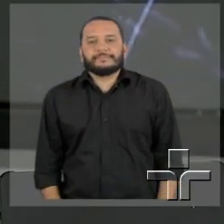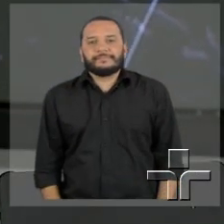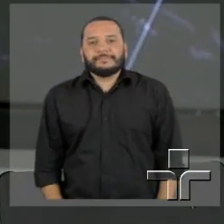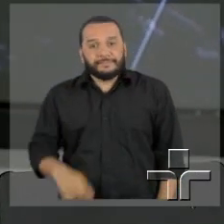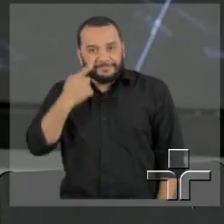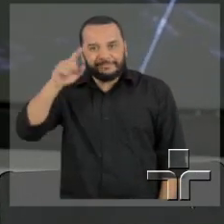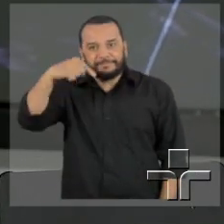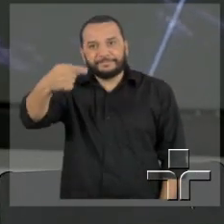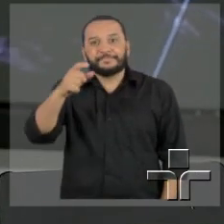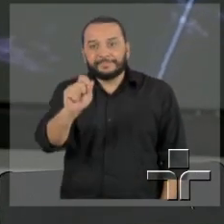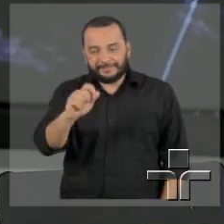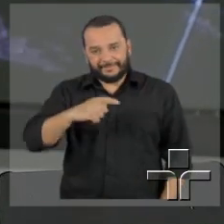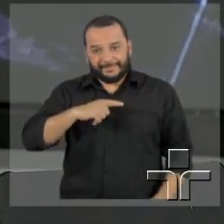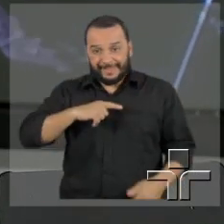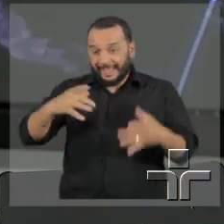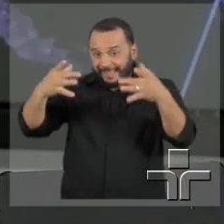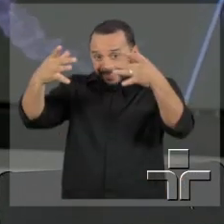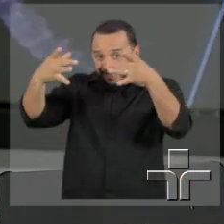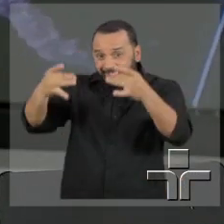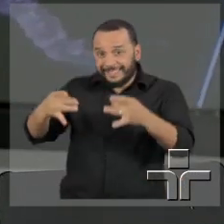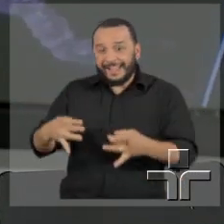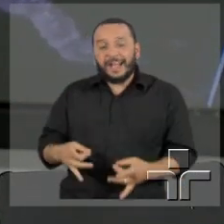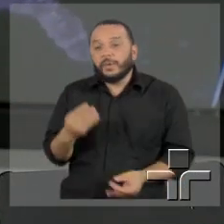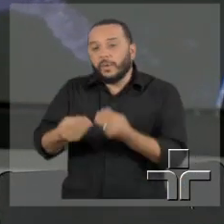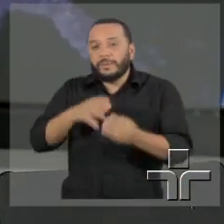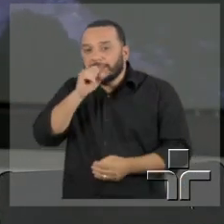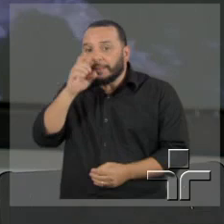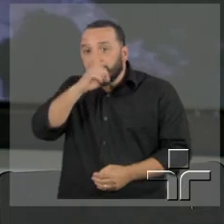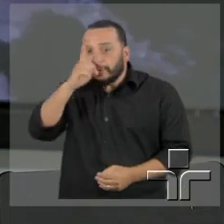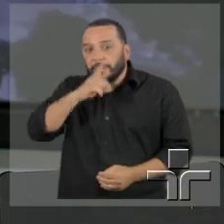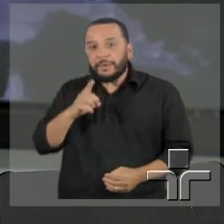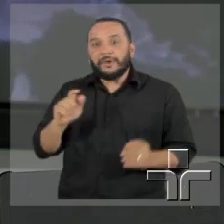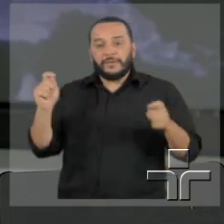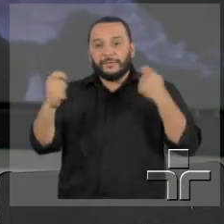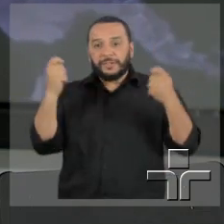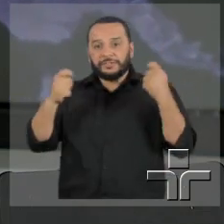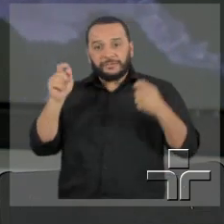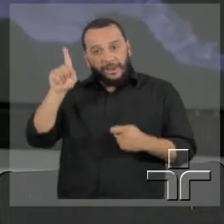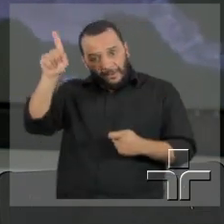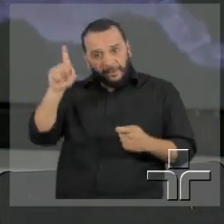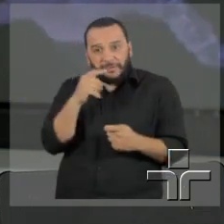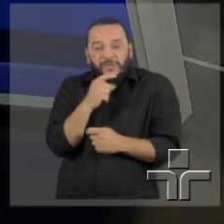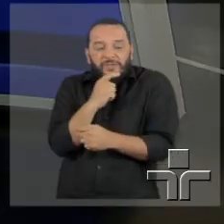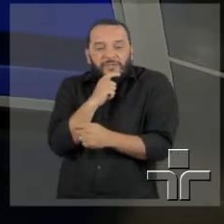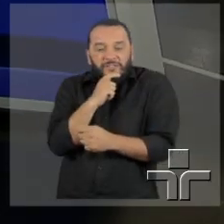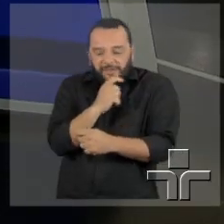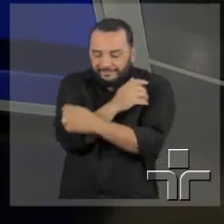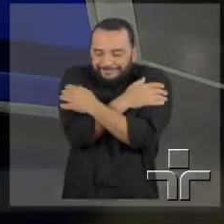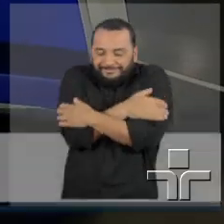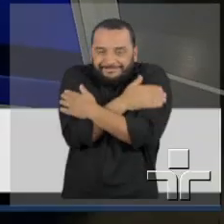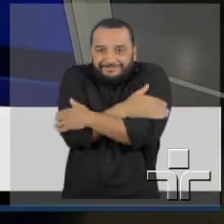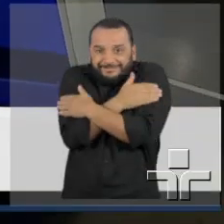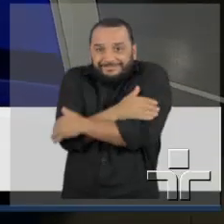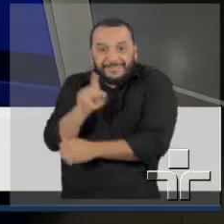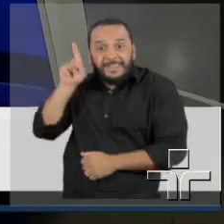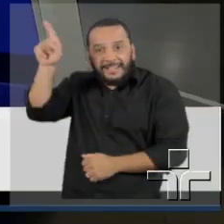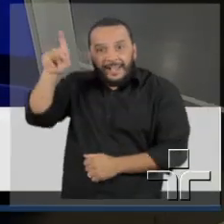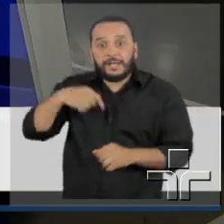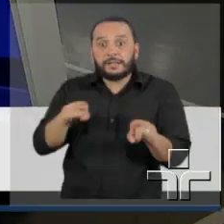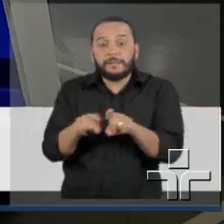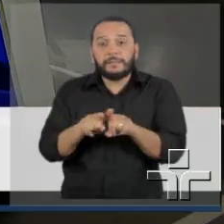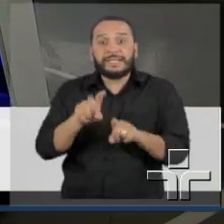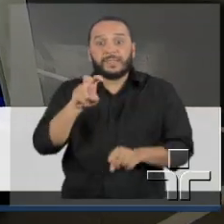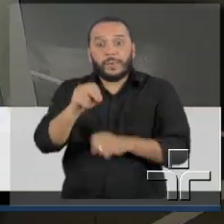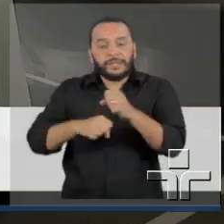Veja em instantes os detalhes das atrações deste fim de semana do Festival de Inverno de Campos do Jordão. E na véspera dos 50 anos da chegada do